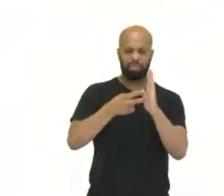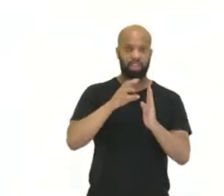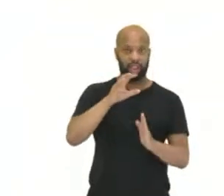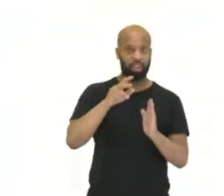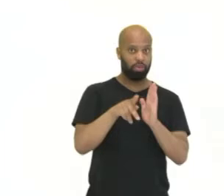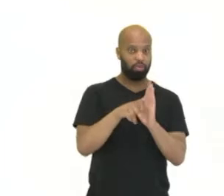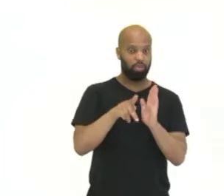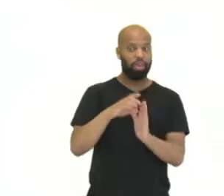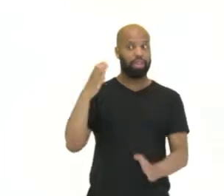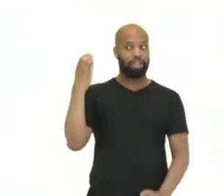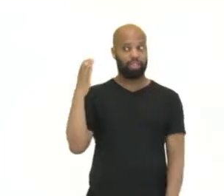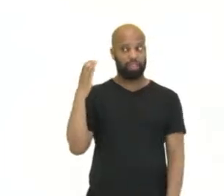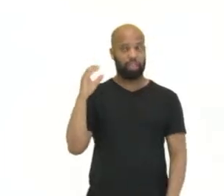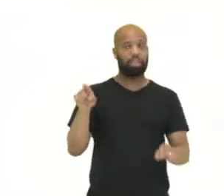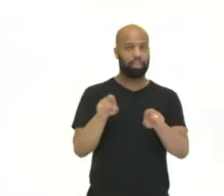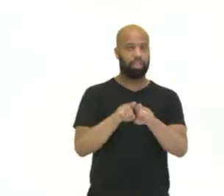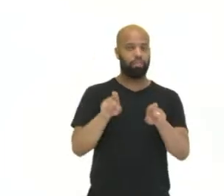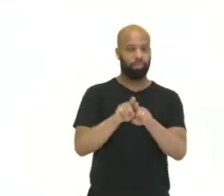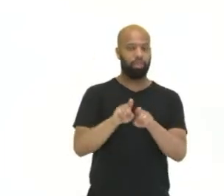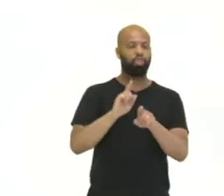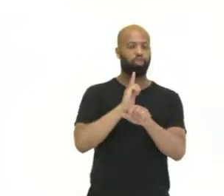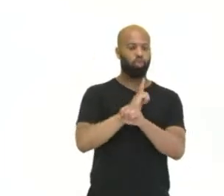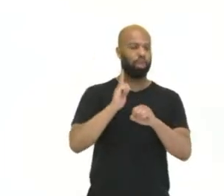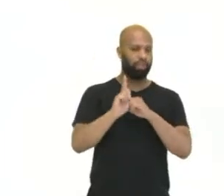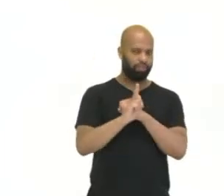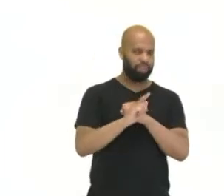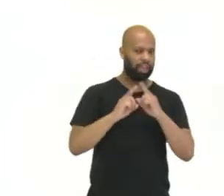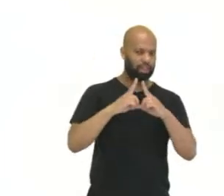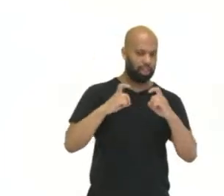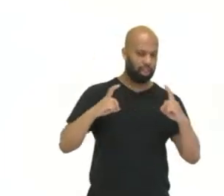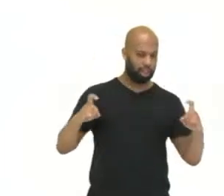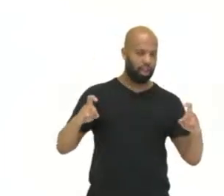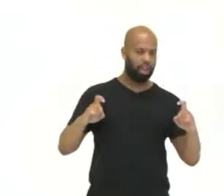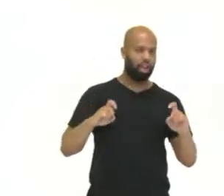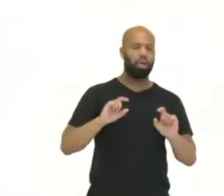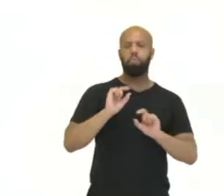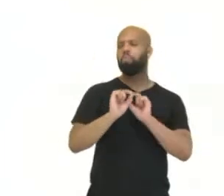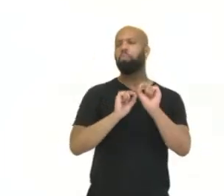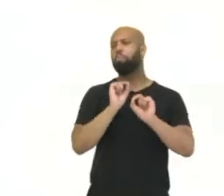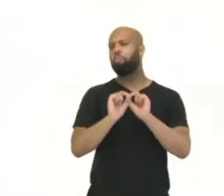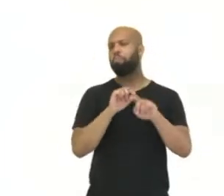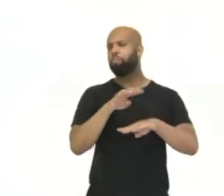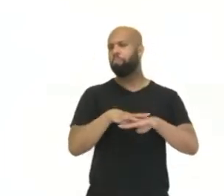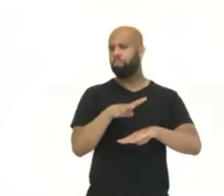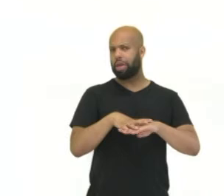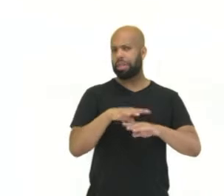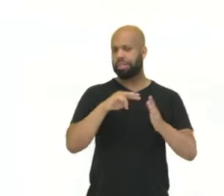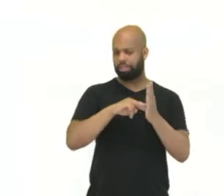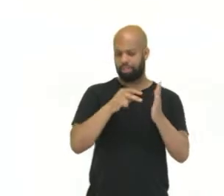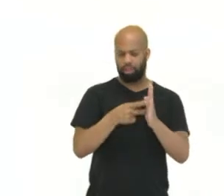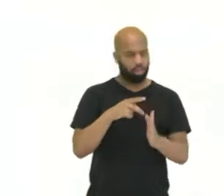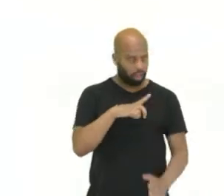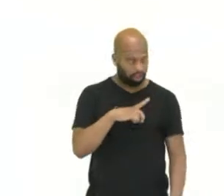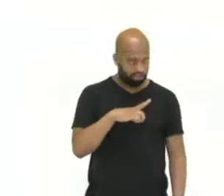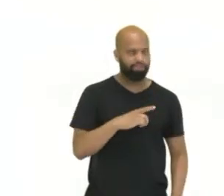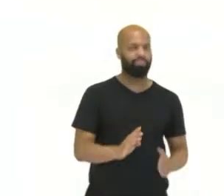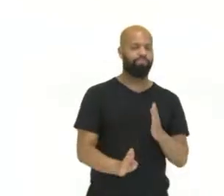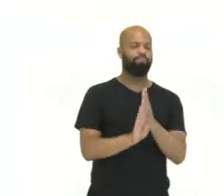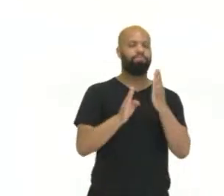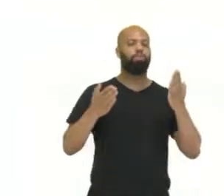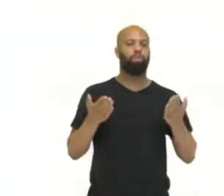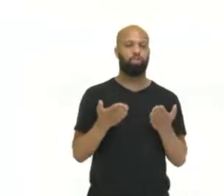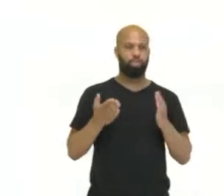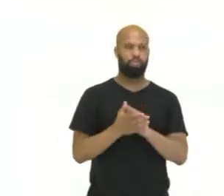e geografia? O que significa em matemática? Vamos descobrir.